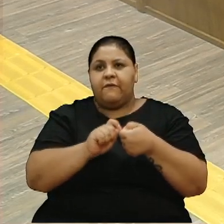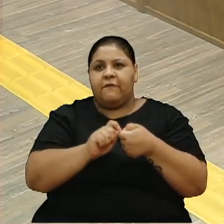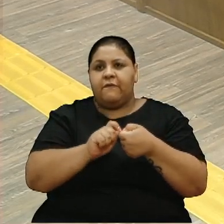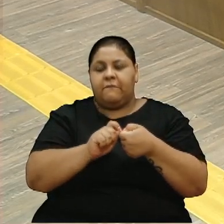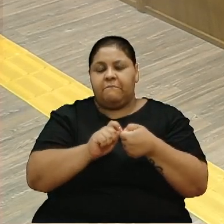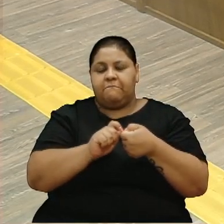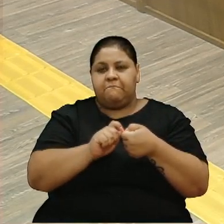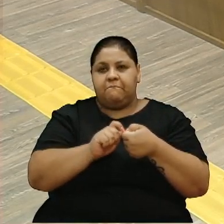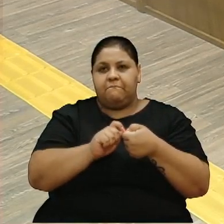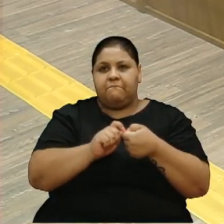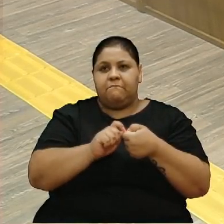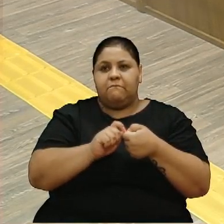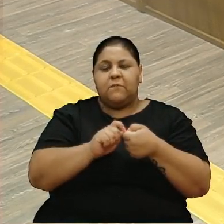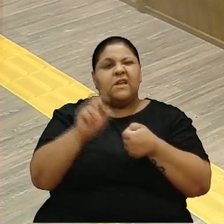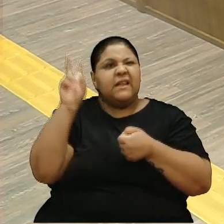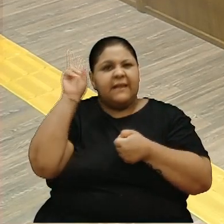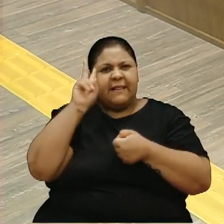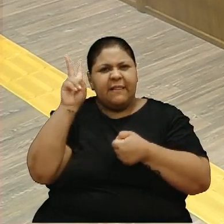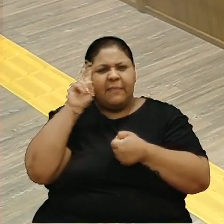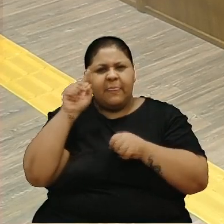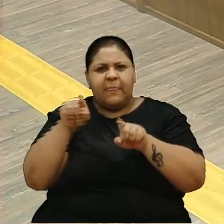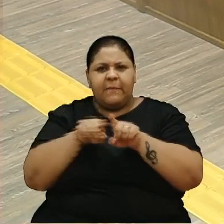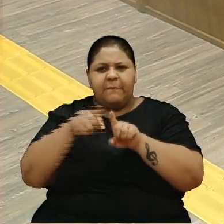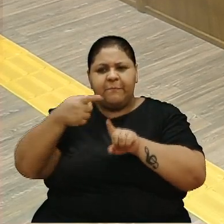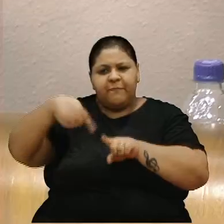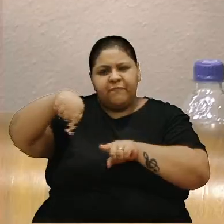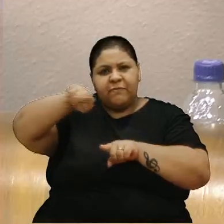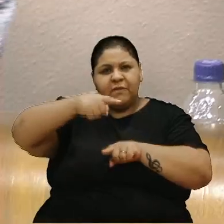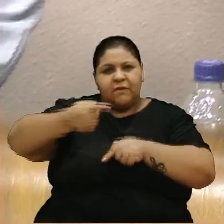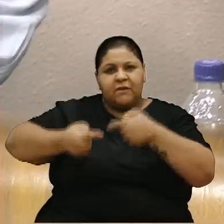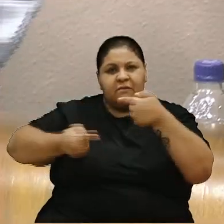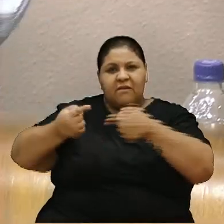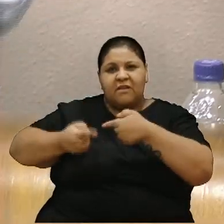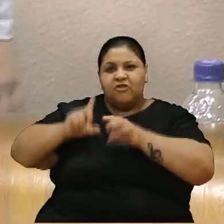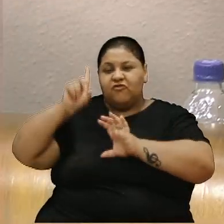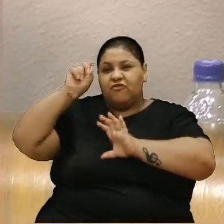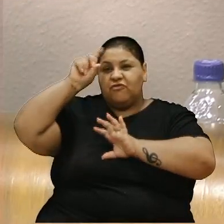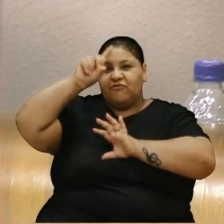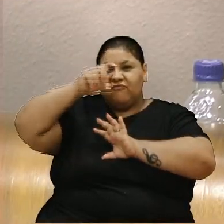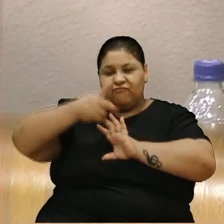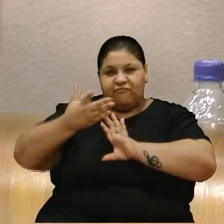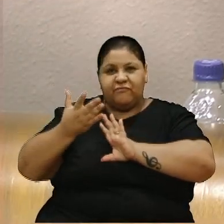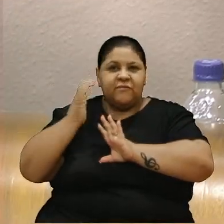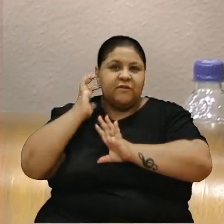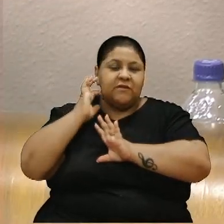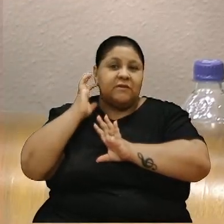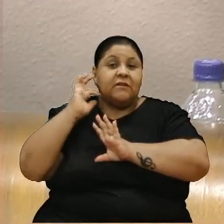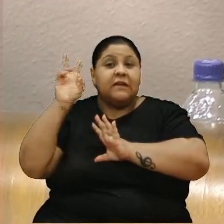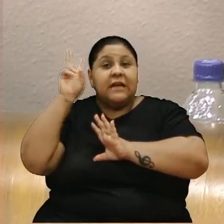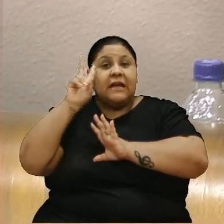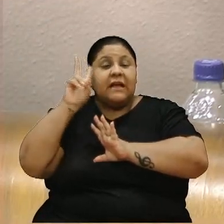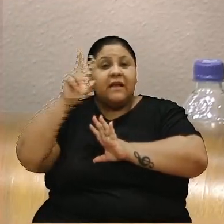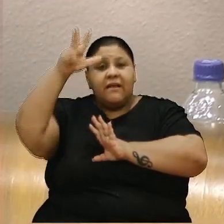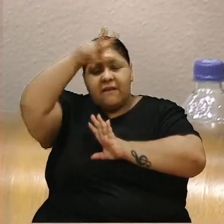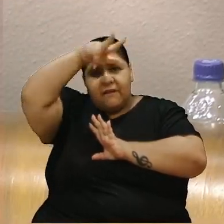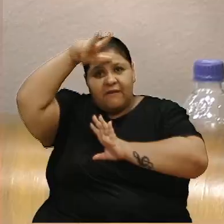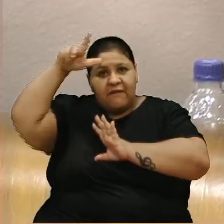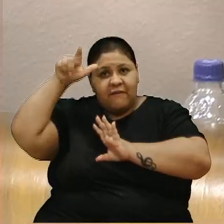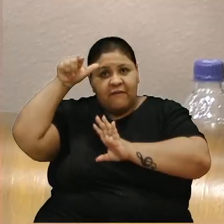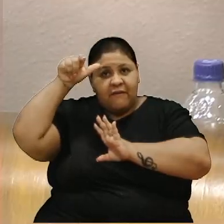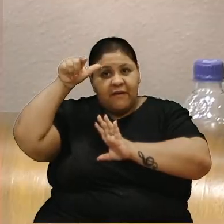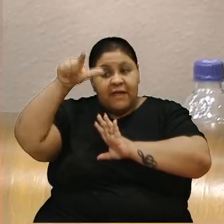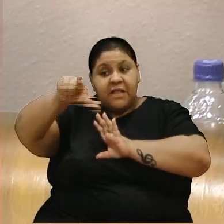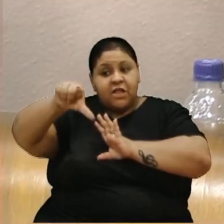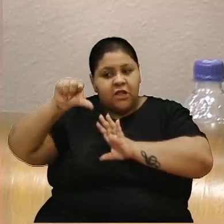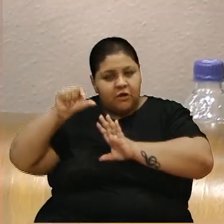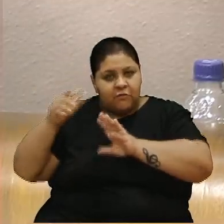fez isso. E lembro também que esse debate é complexo, vereadores. Lembro que o nosso prefeito, eleito